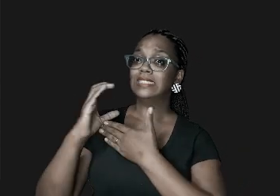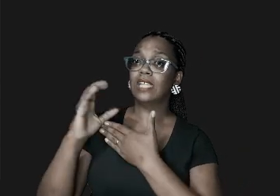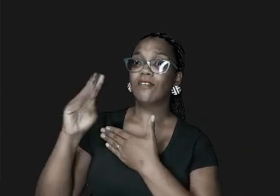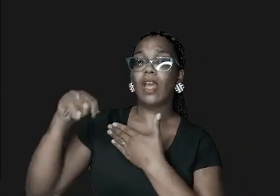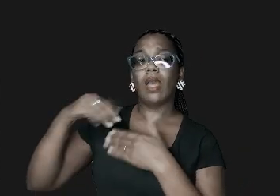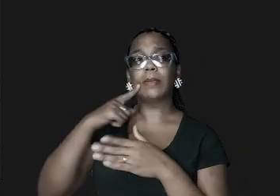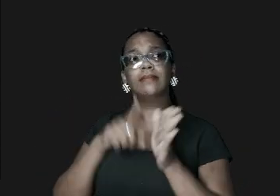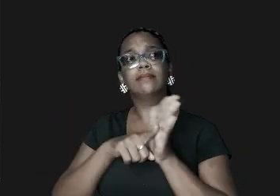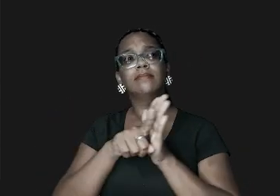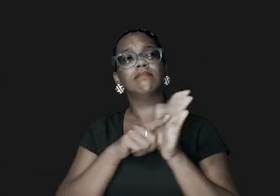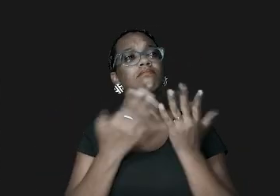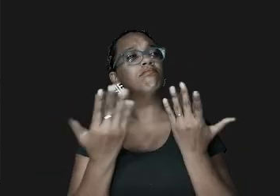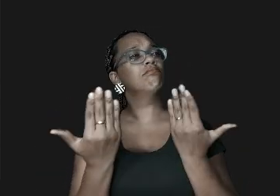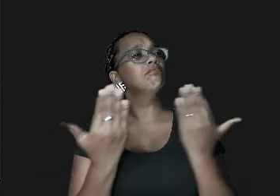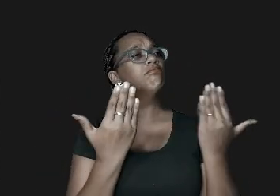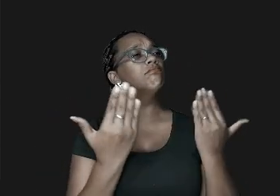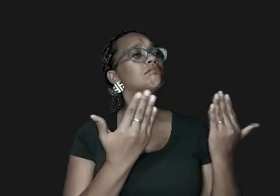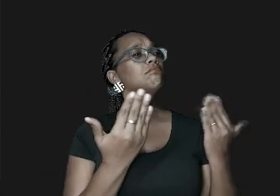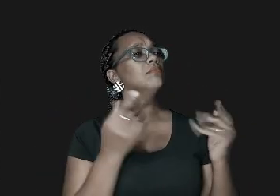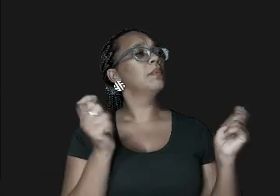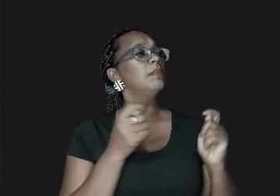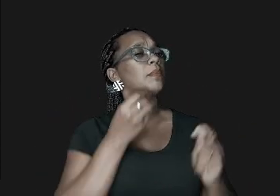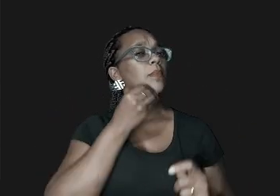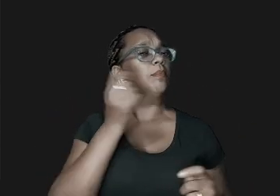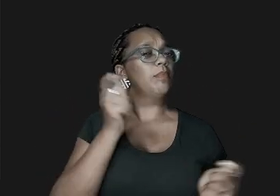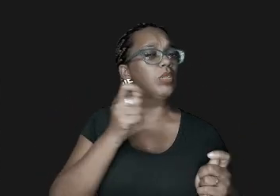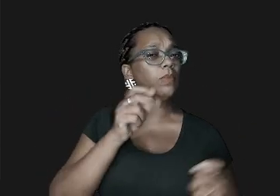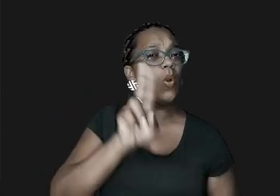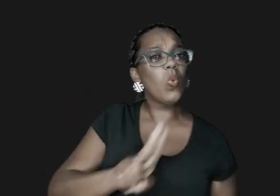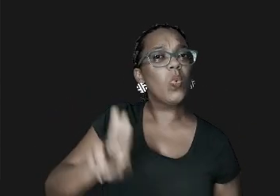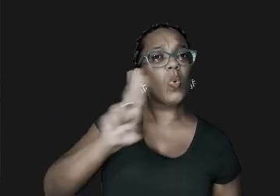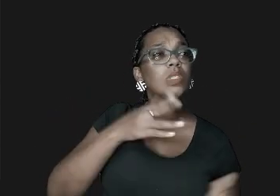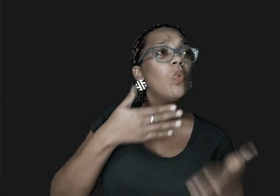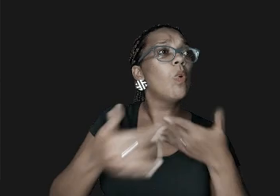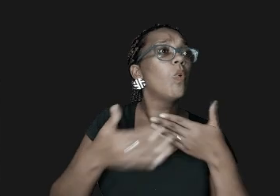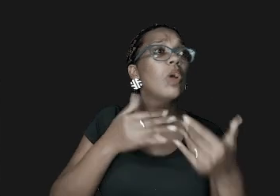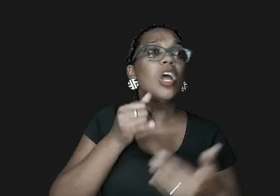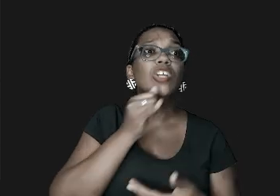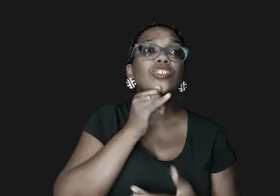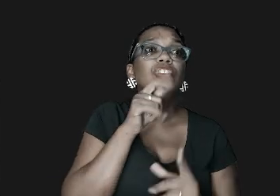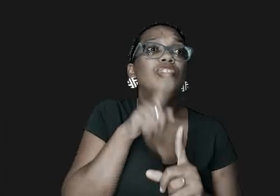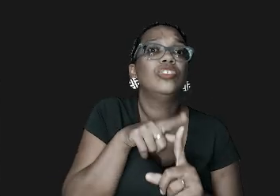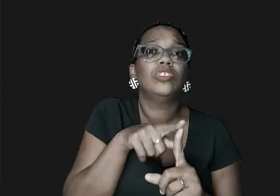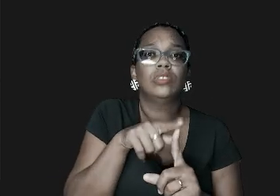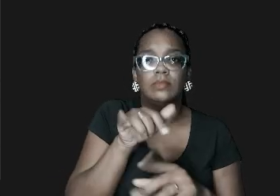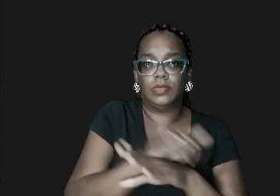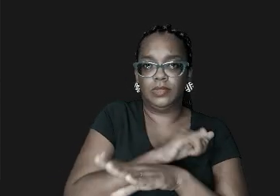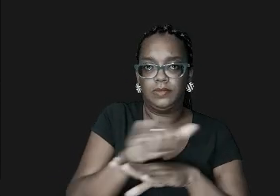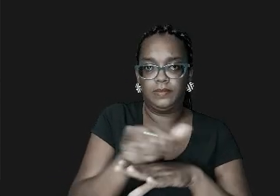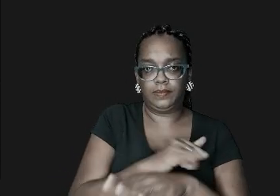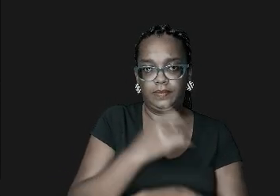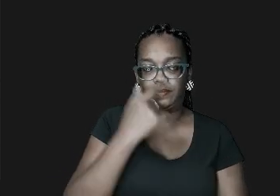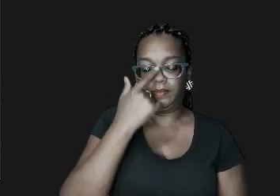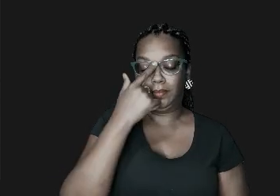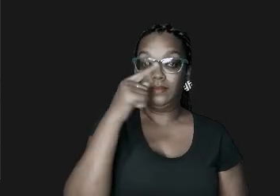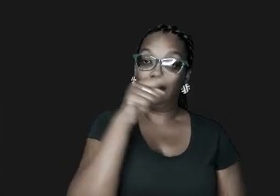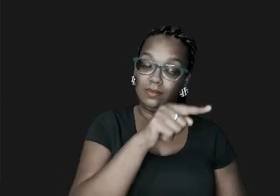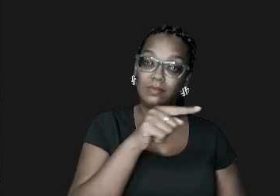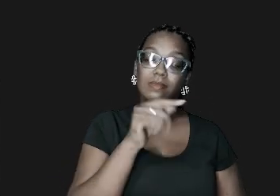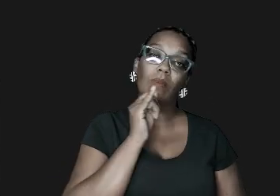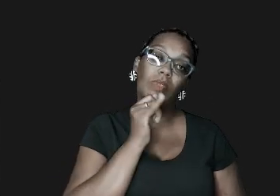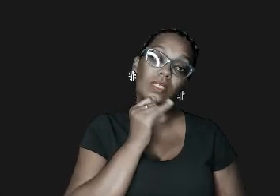dos ativos então é papel da cvm monitorar todo e qualquer é possibilidade de uso de qualquer tipo de